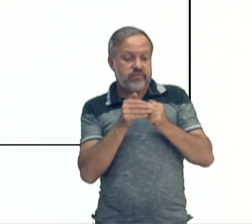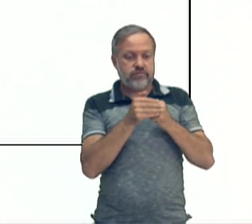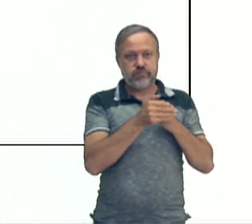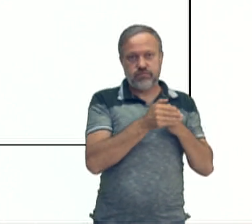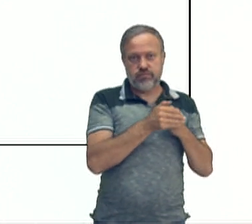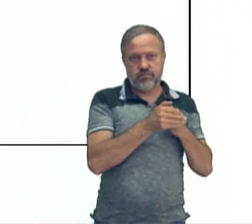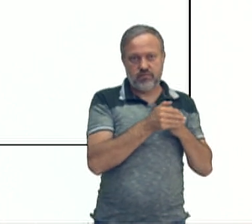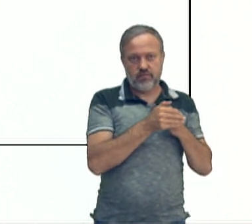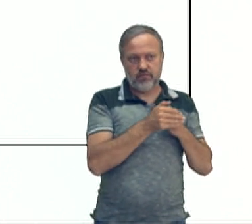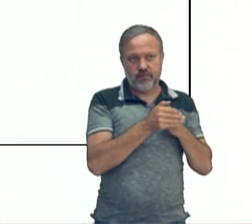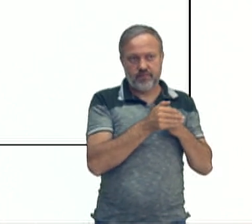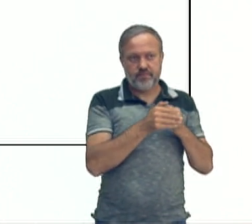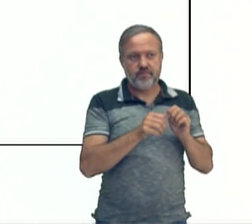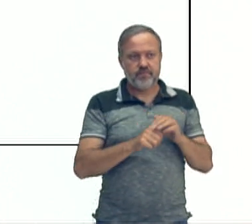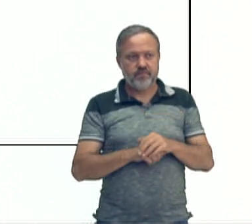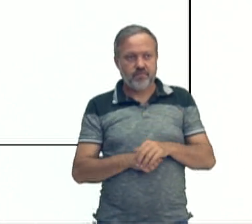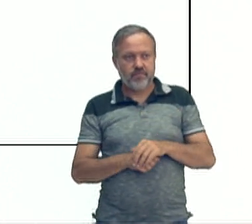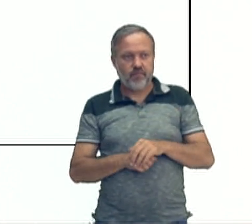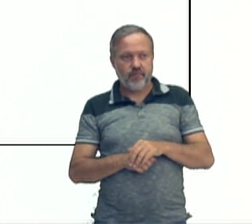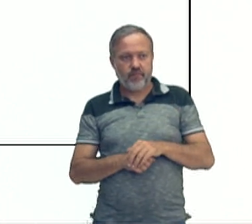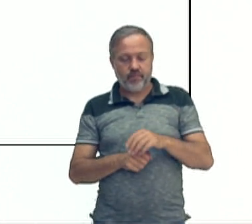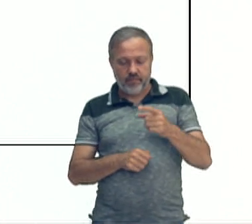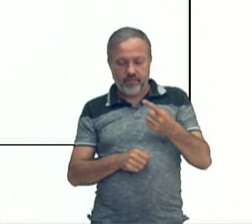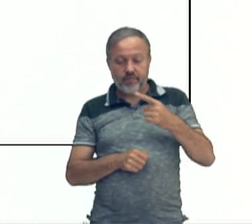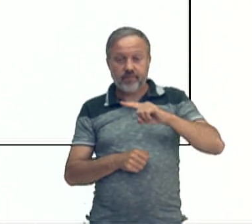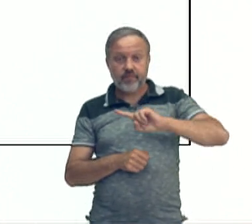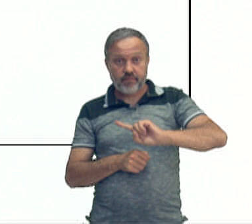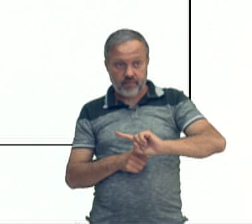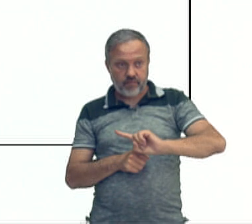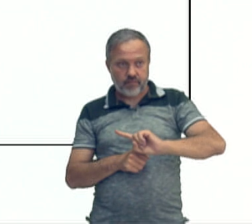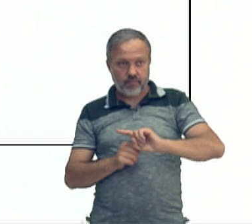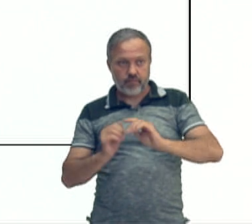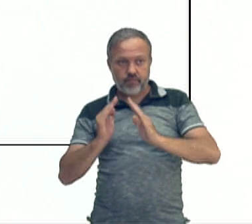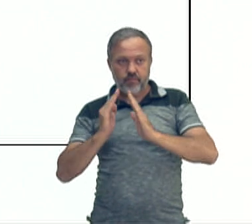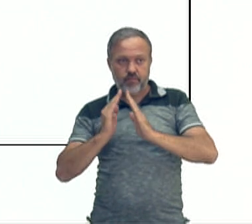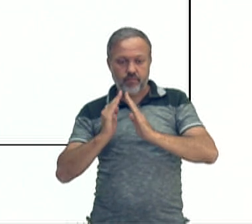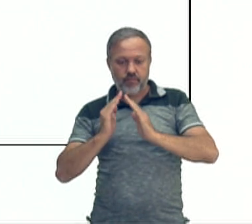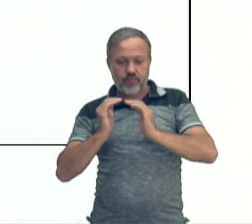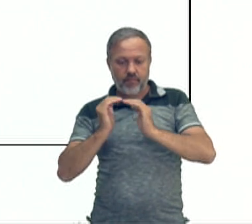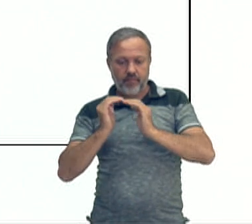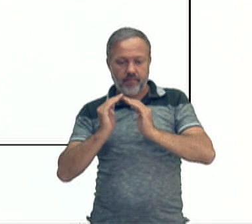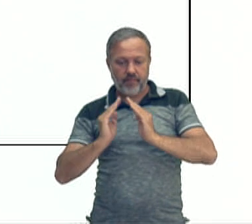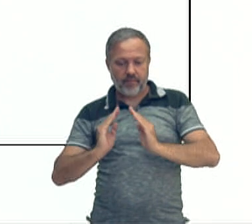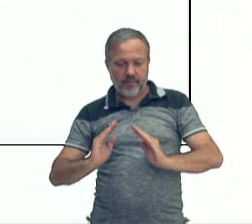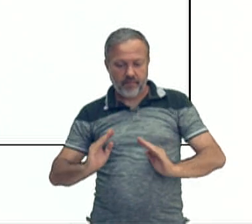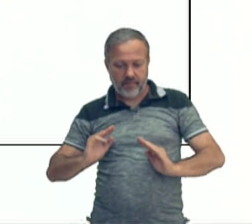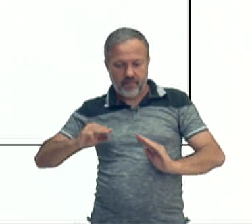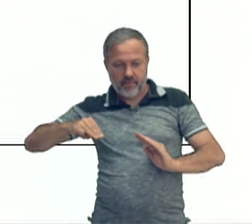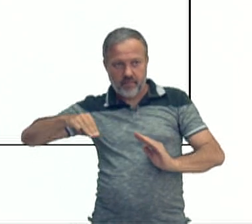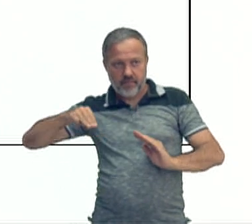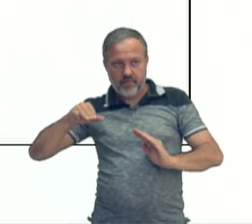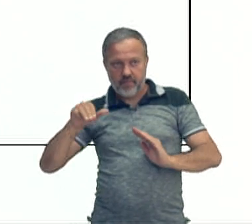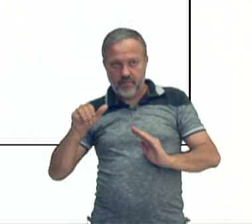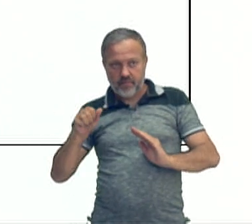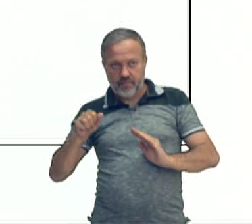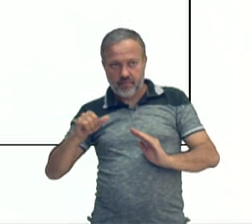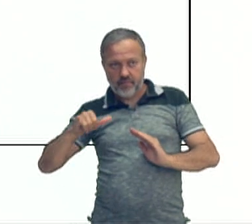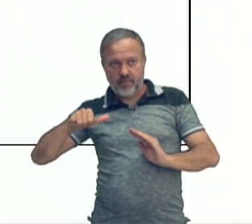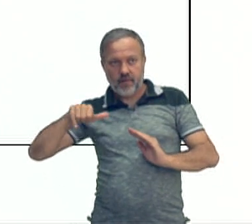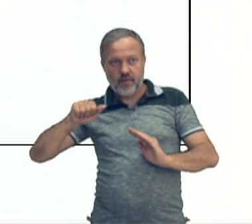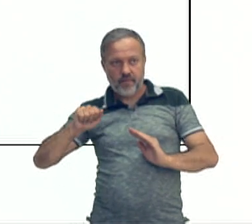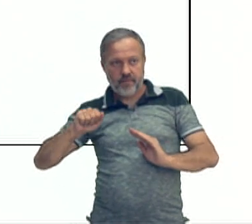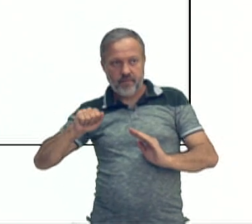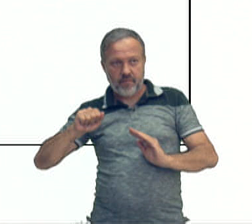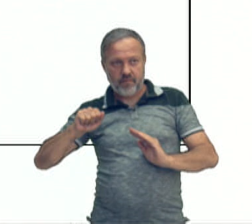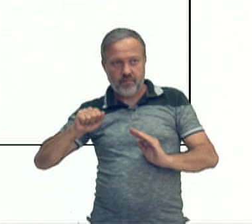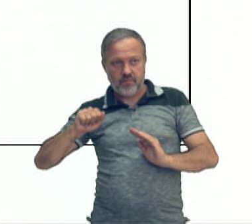daquele povo Inca. Veja essa arquitetura, é maia. E a cidade de